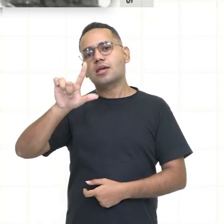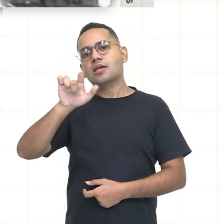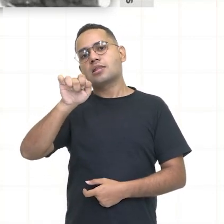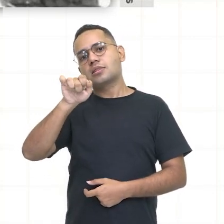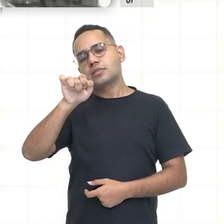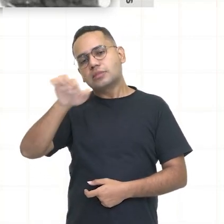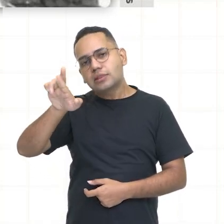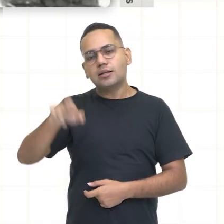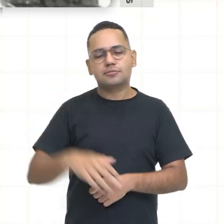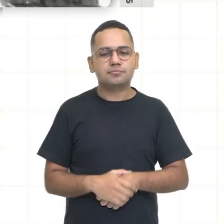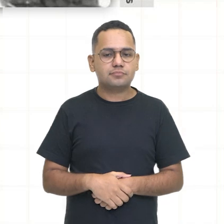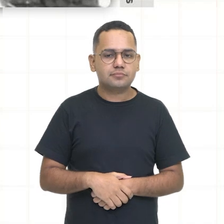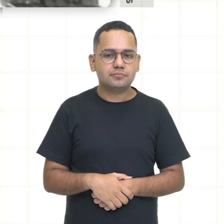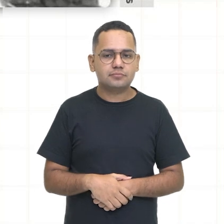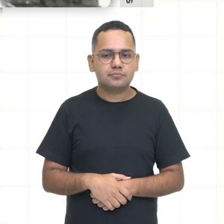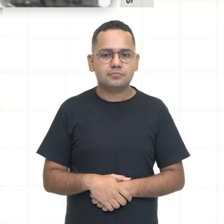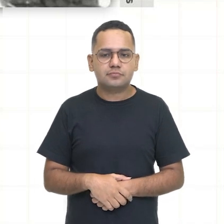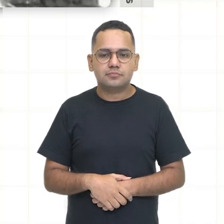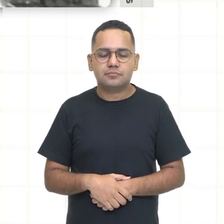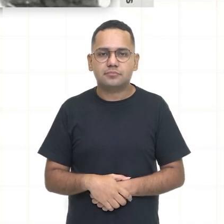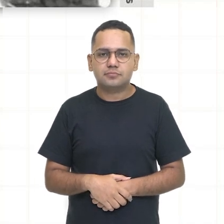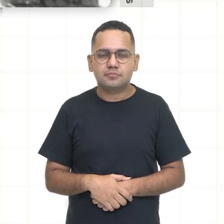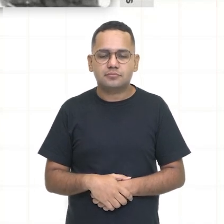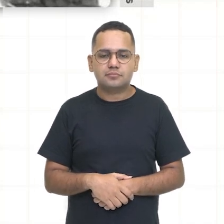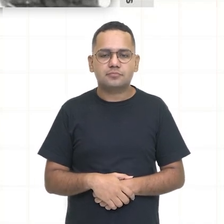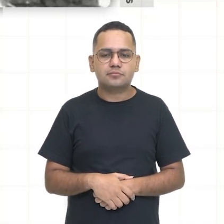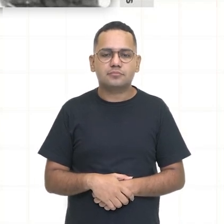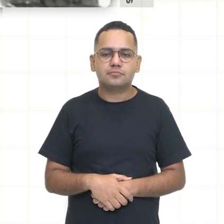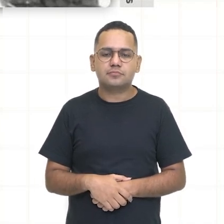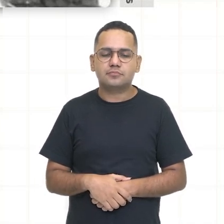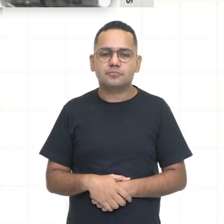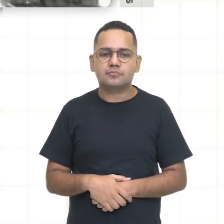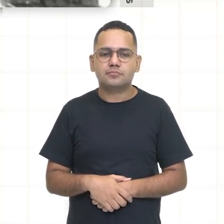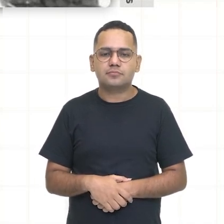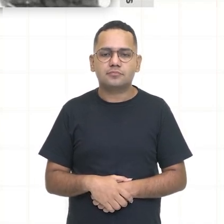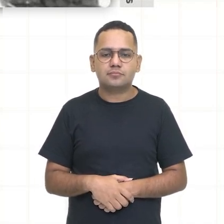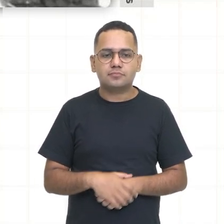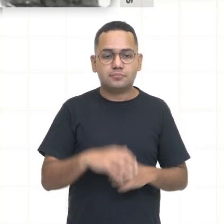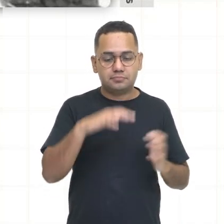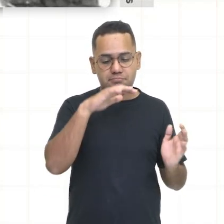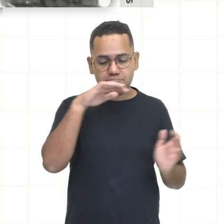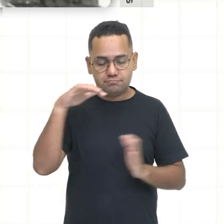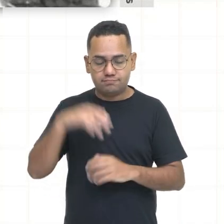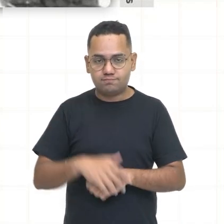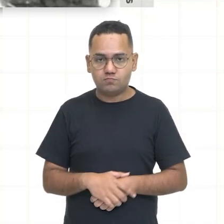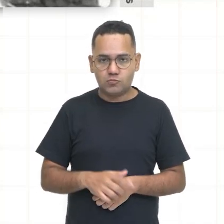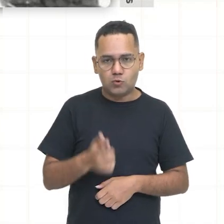como um simpatizante do Adolf Hitler. Vamos agora ao texto, conhecer o